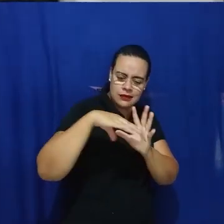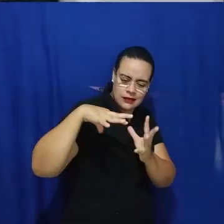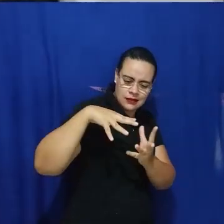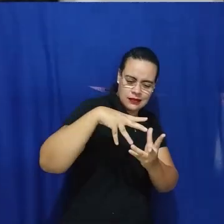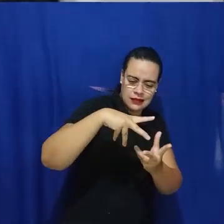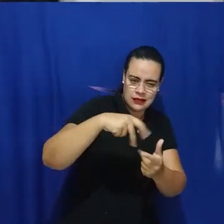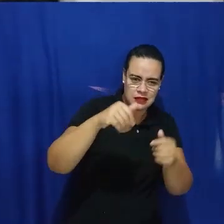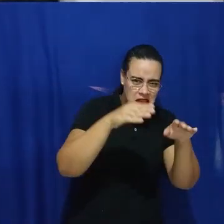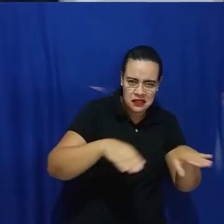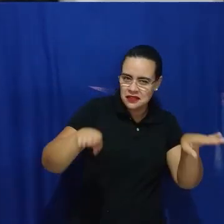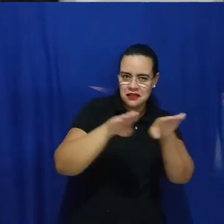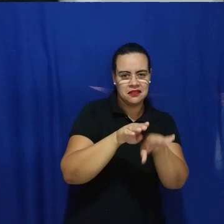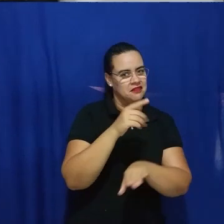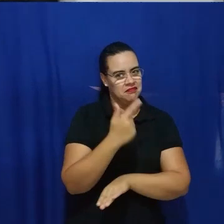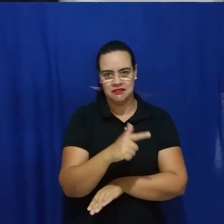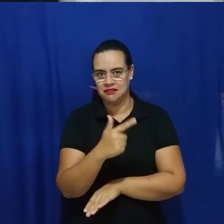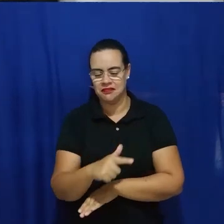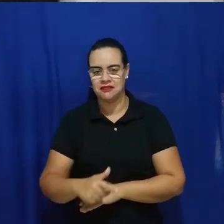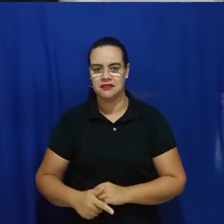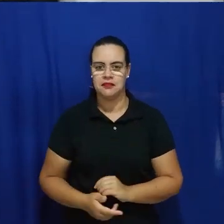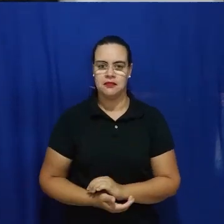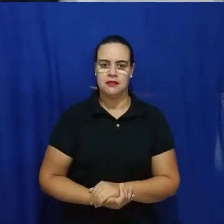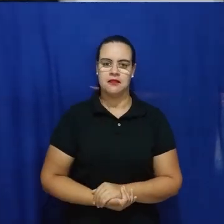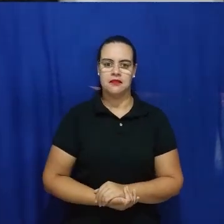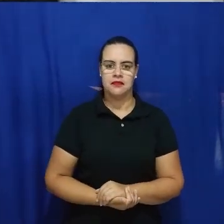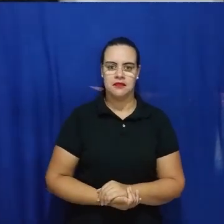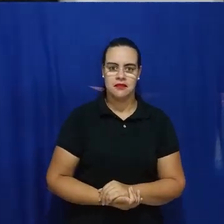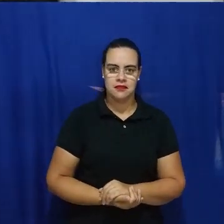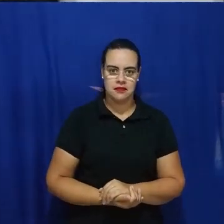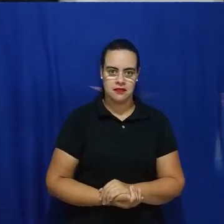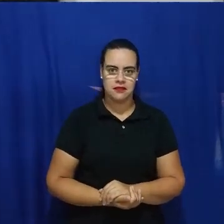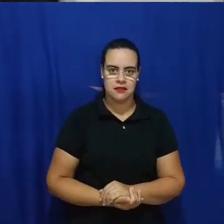do que sua terra, não